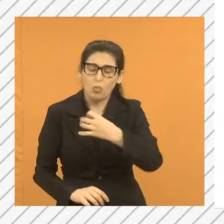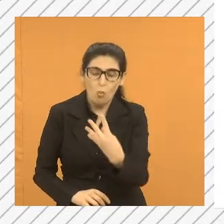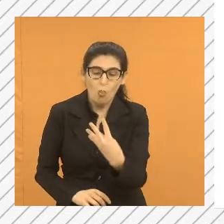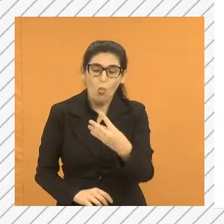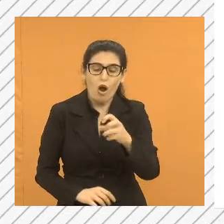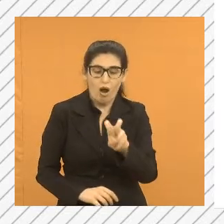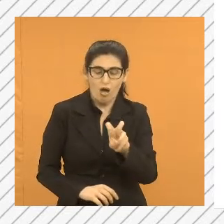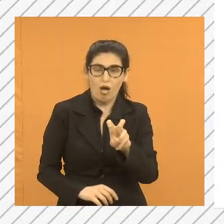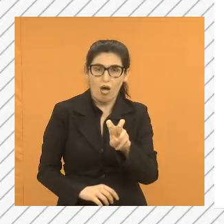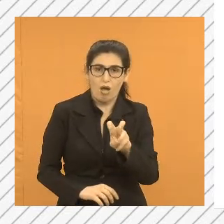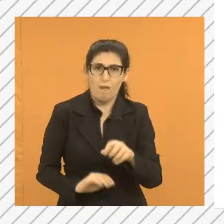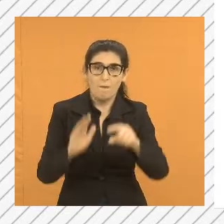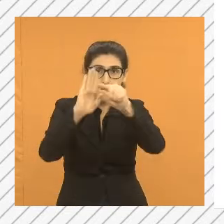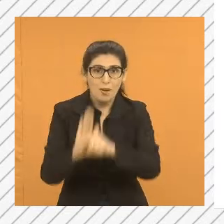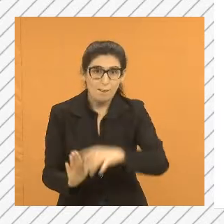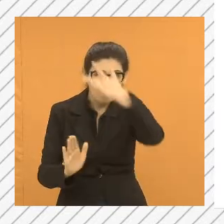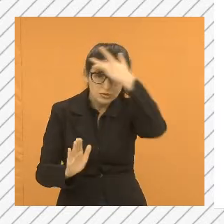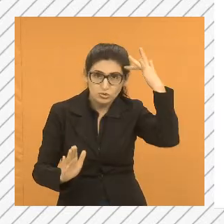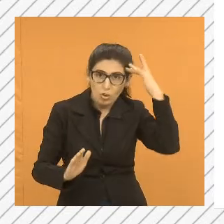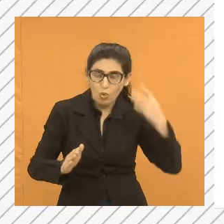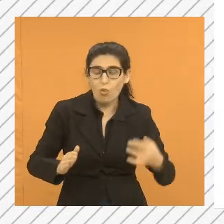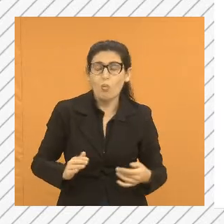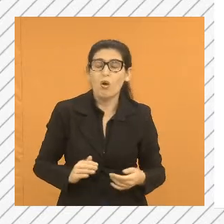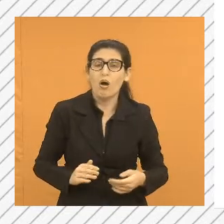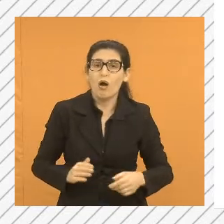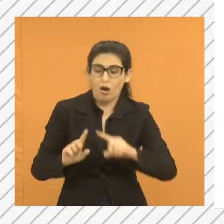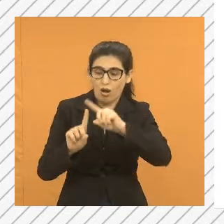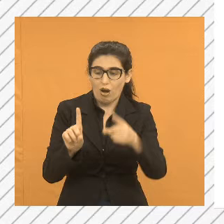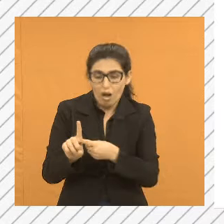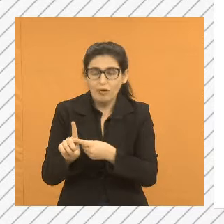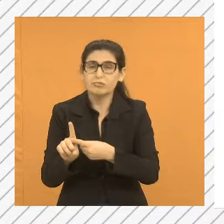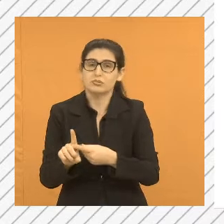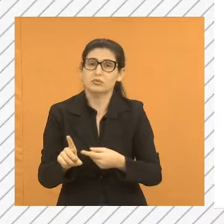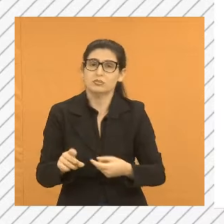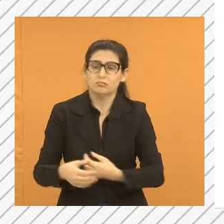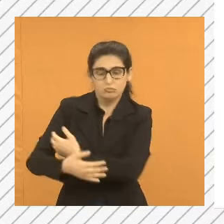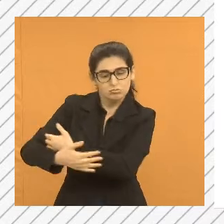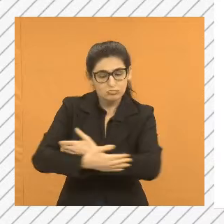945, mantendo mais ou menos uma